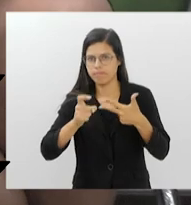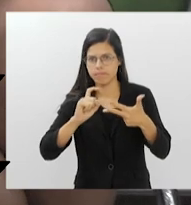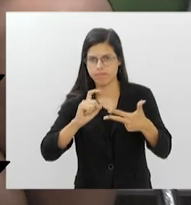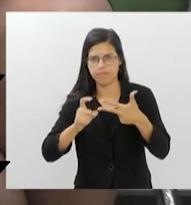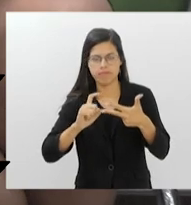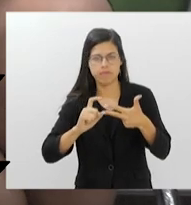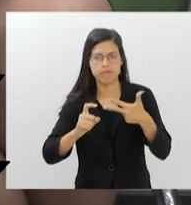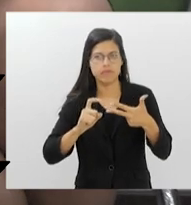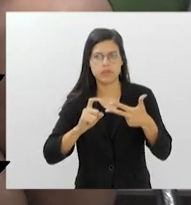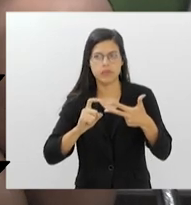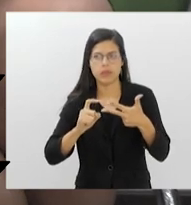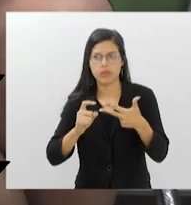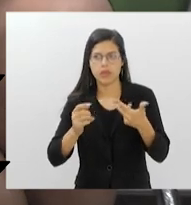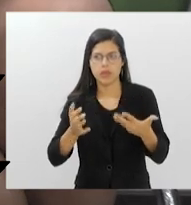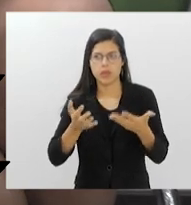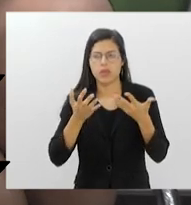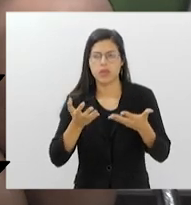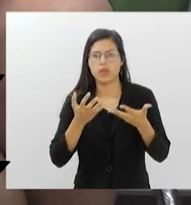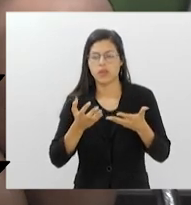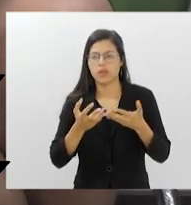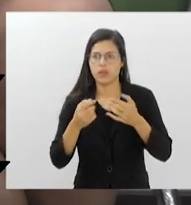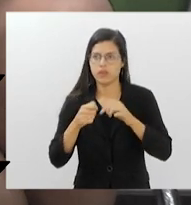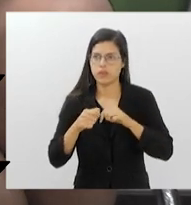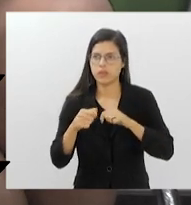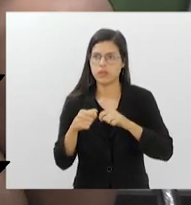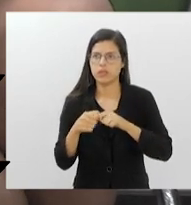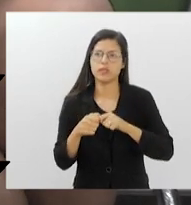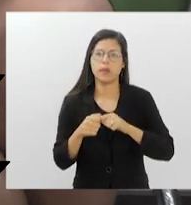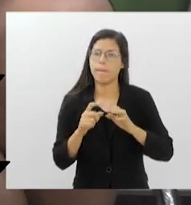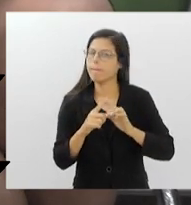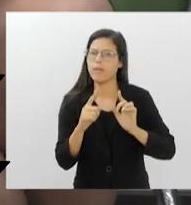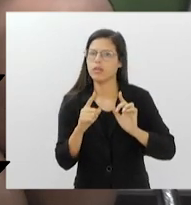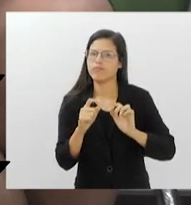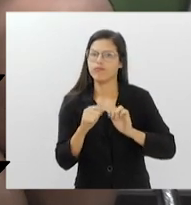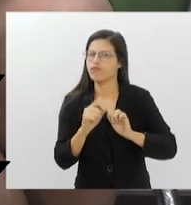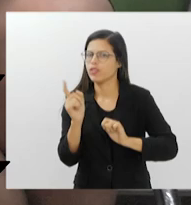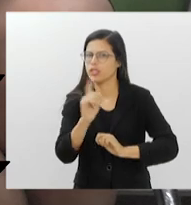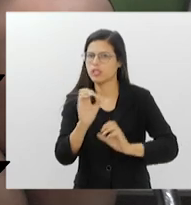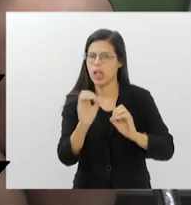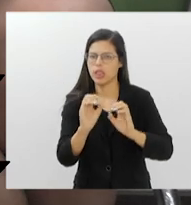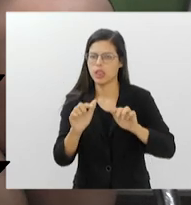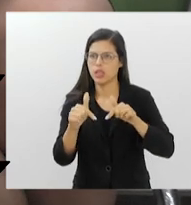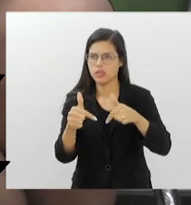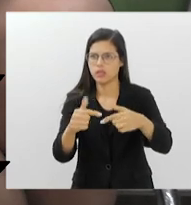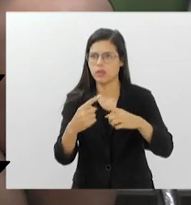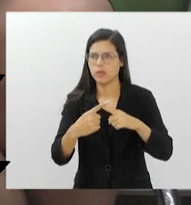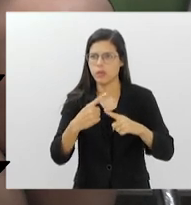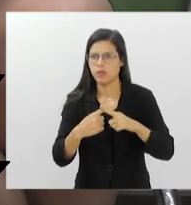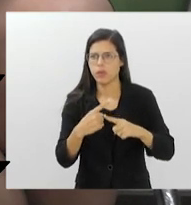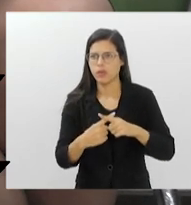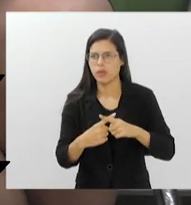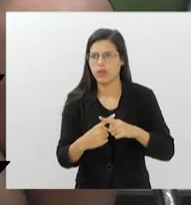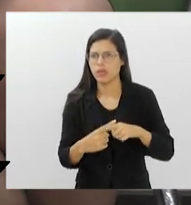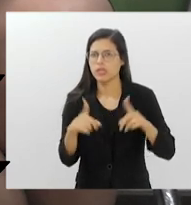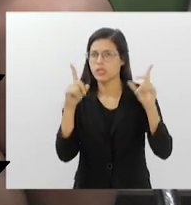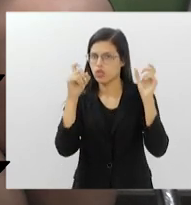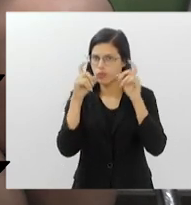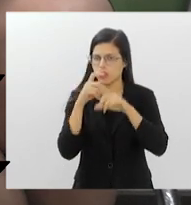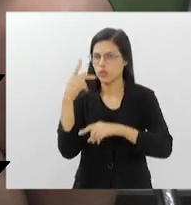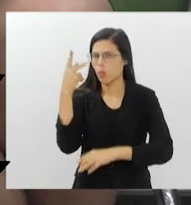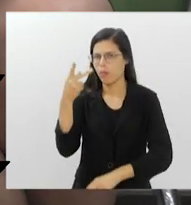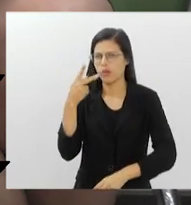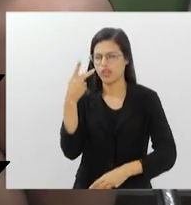executivo gostaria muito de ter feito e não o fez por causa do desgaste político e